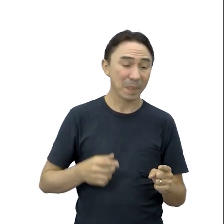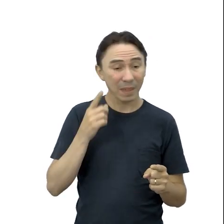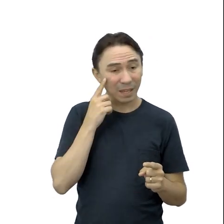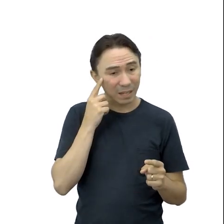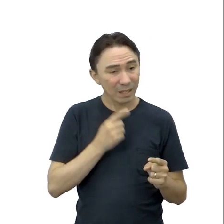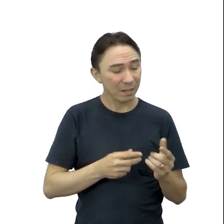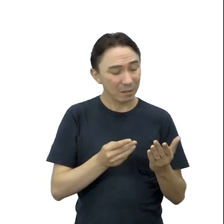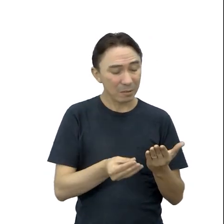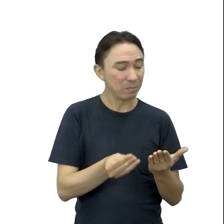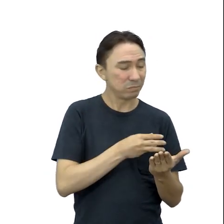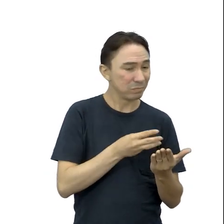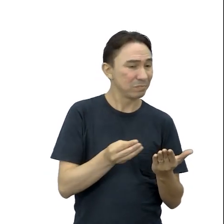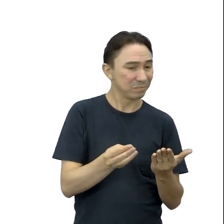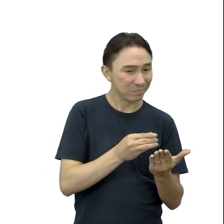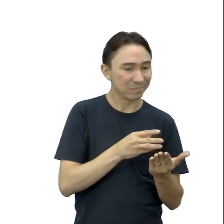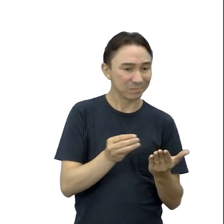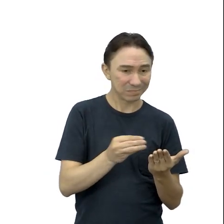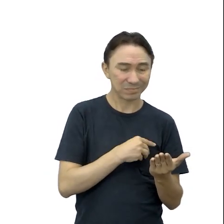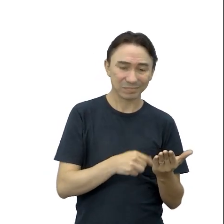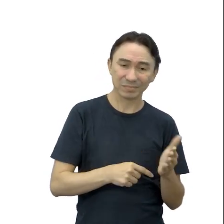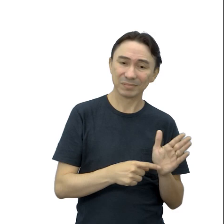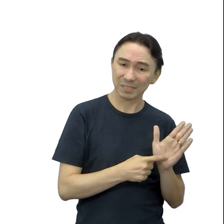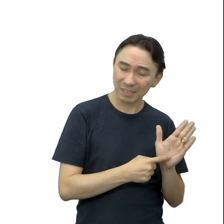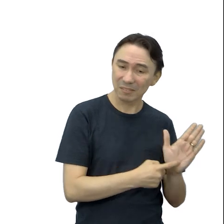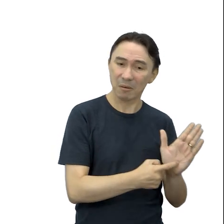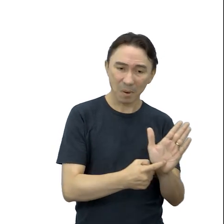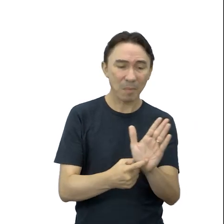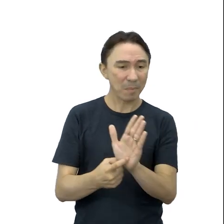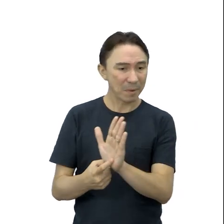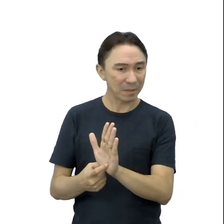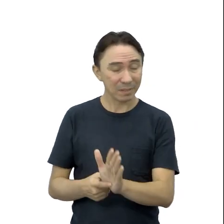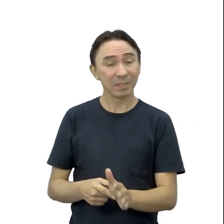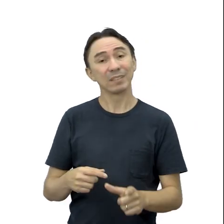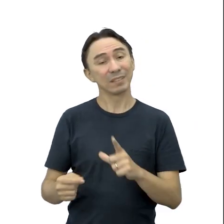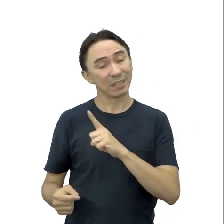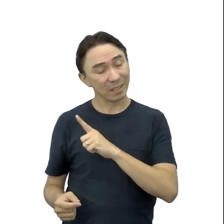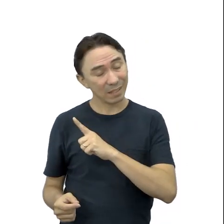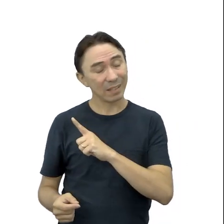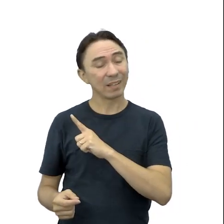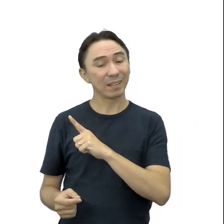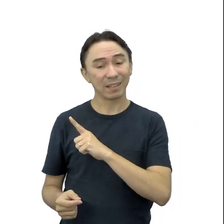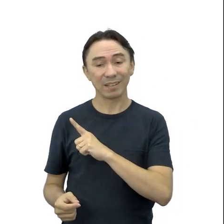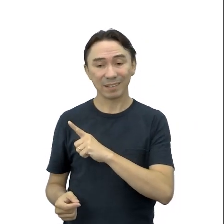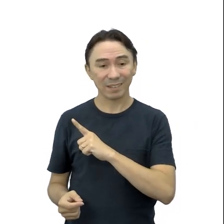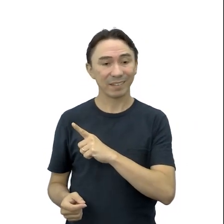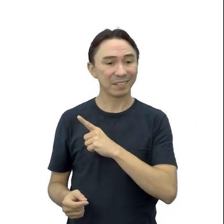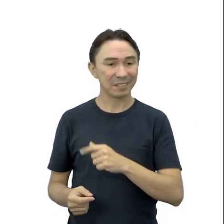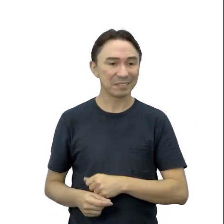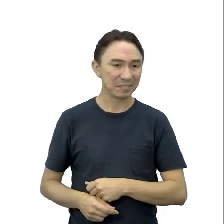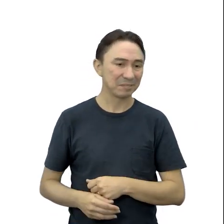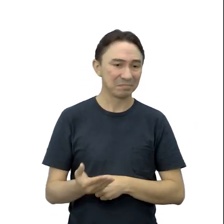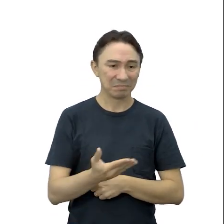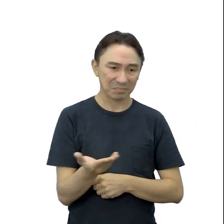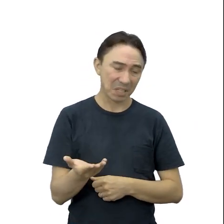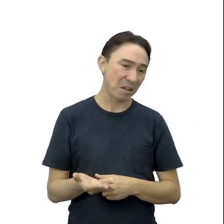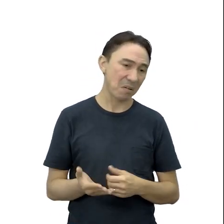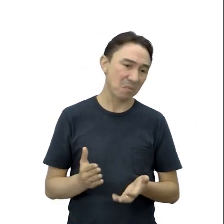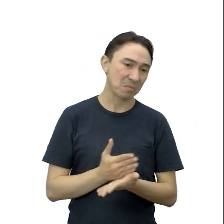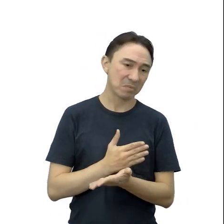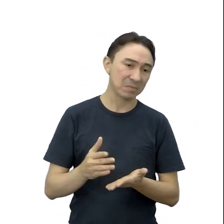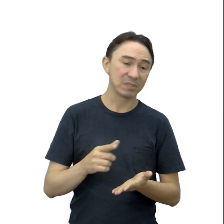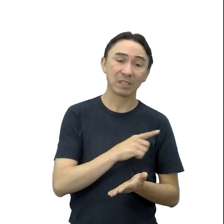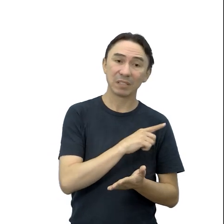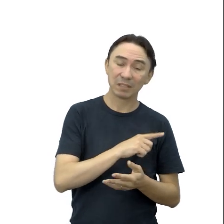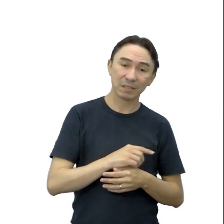processo dos anos letivos, vão montando portfólios dos estudantes, observações que vocês fazem, né, que